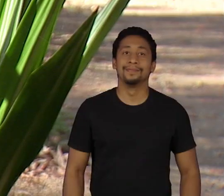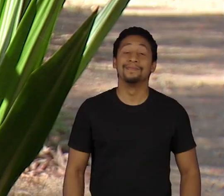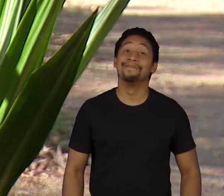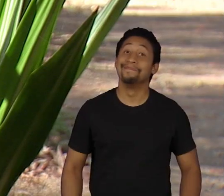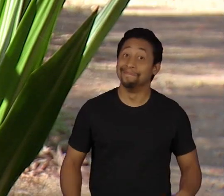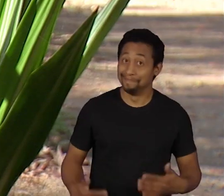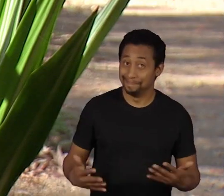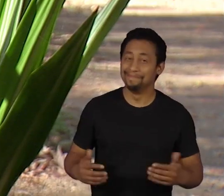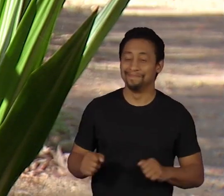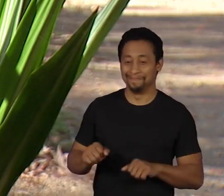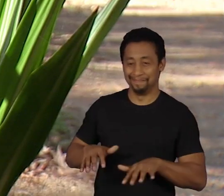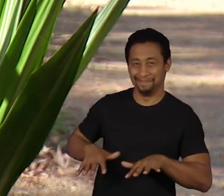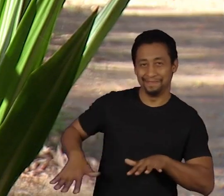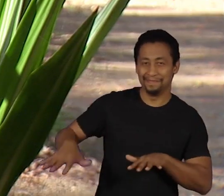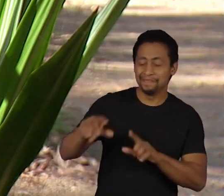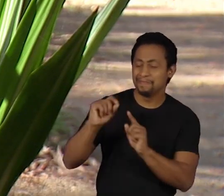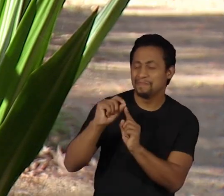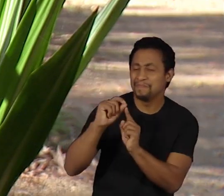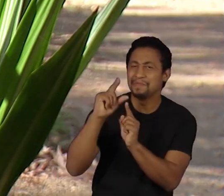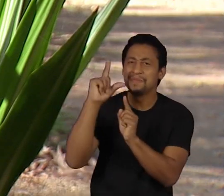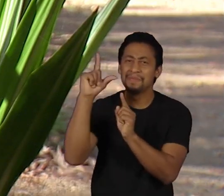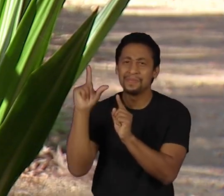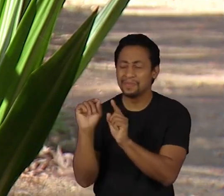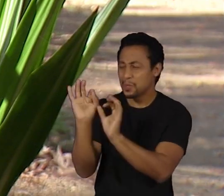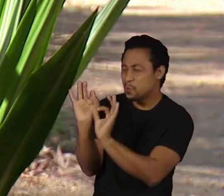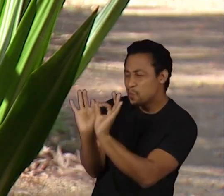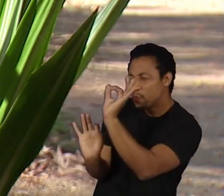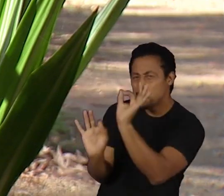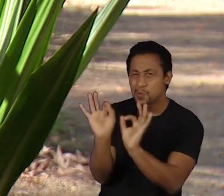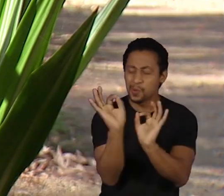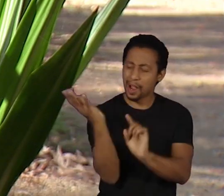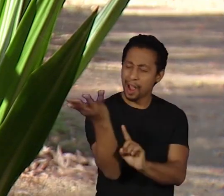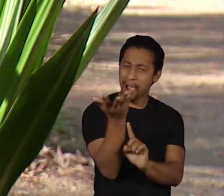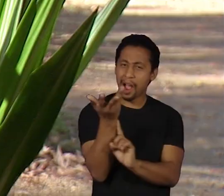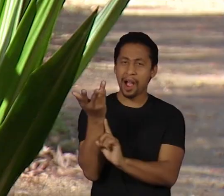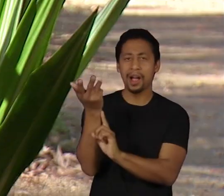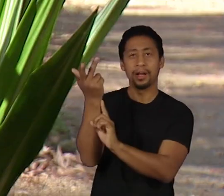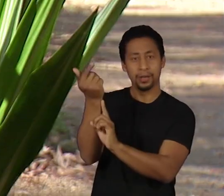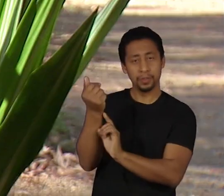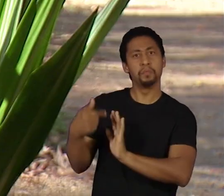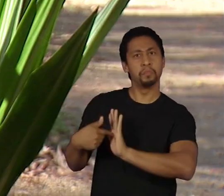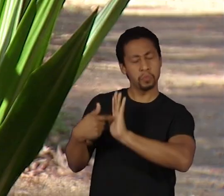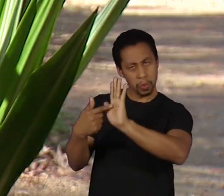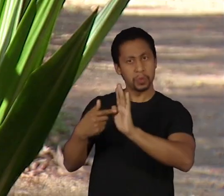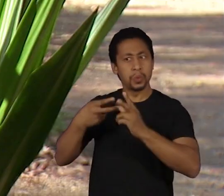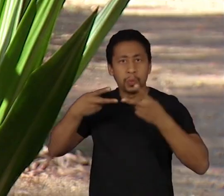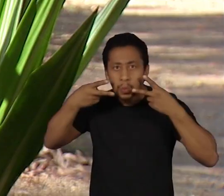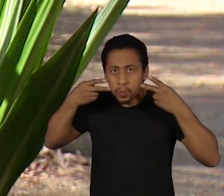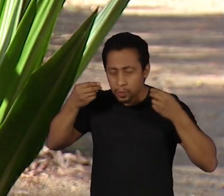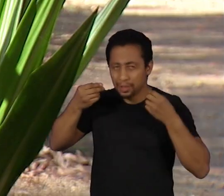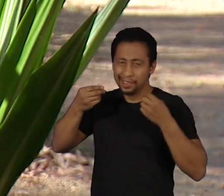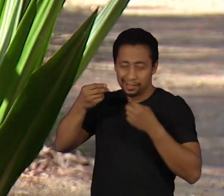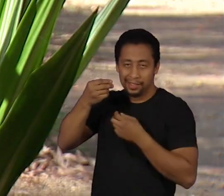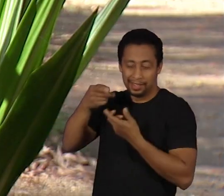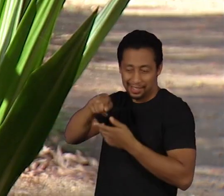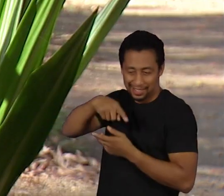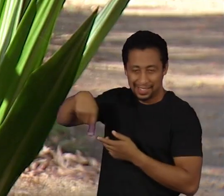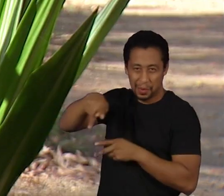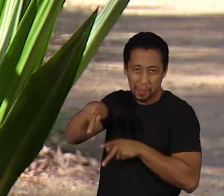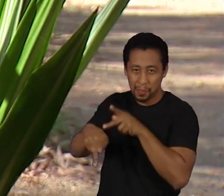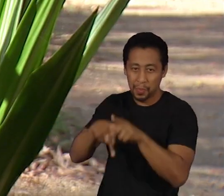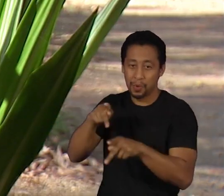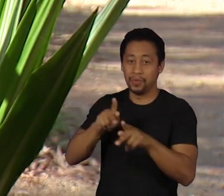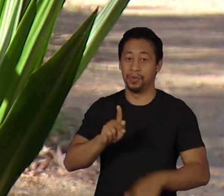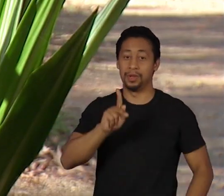A arte plumária é uma das mais belas expressões culturais do povo Kaapor. As obras, conhecidas